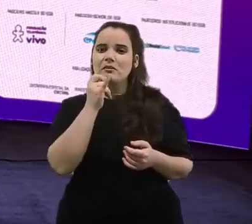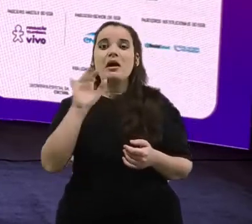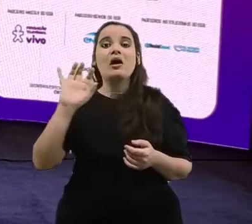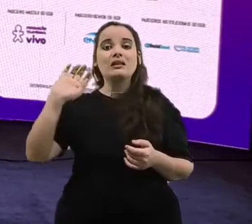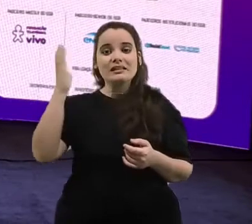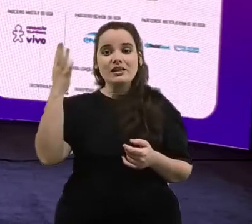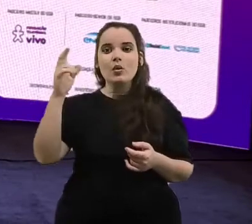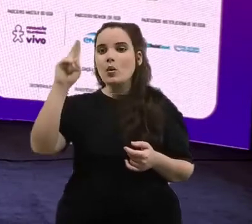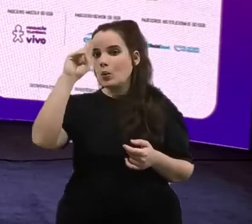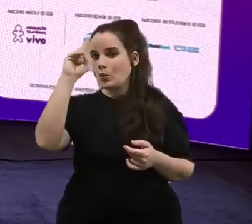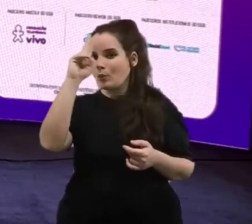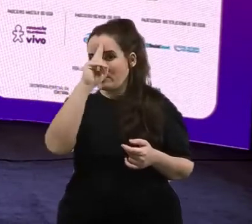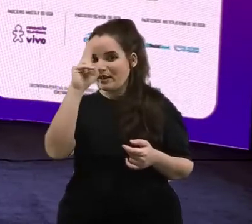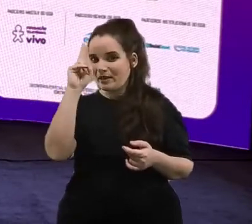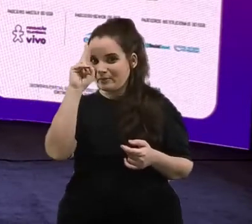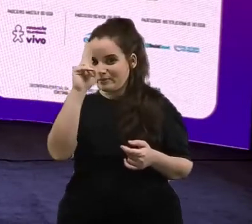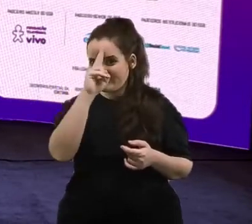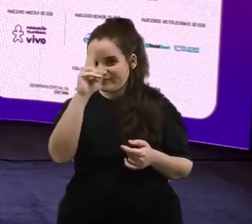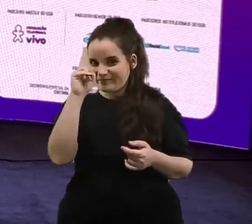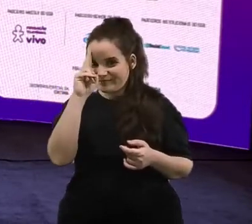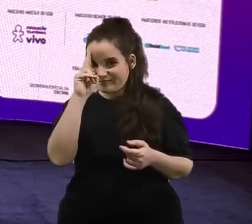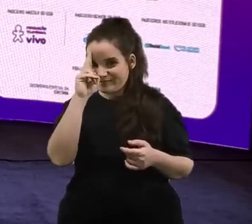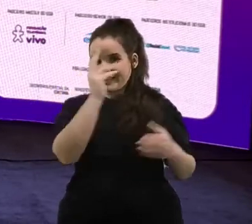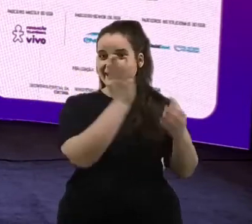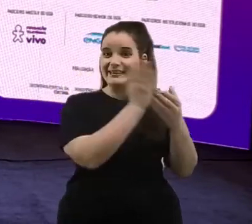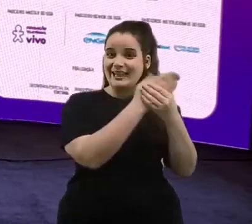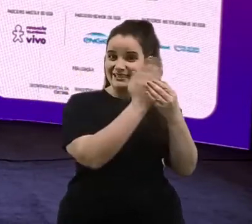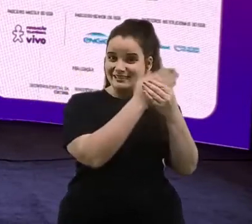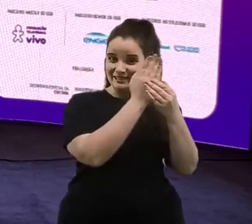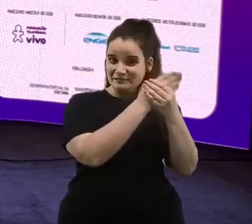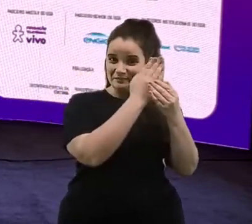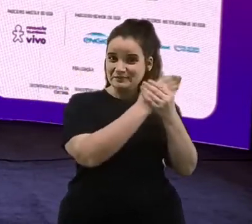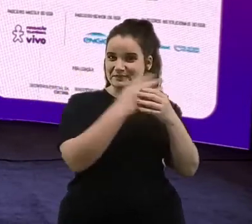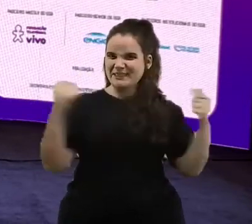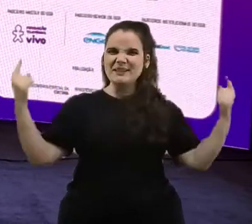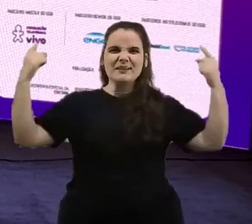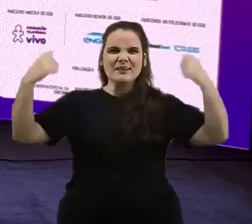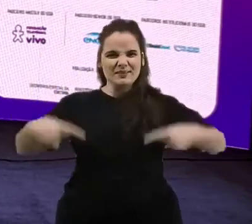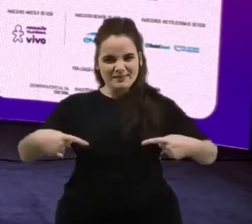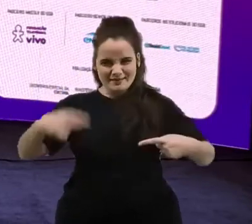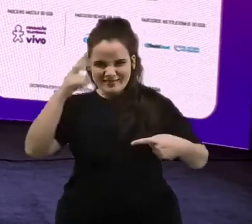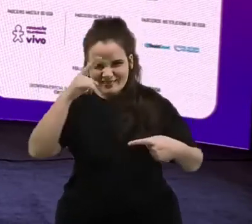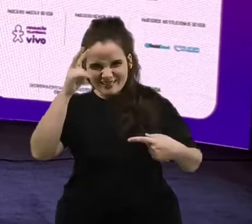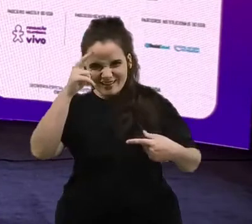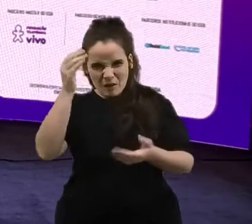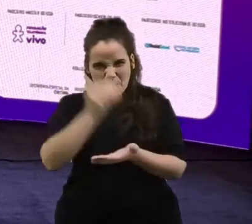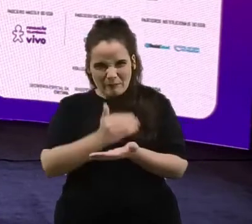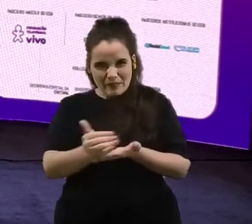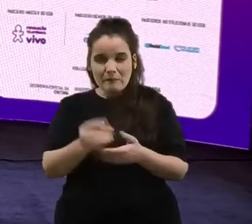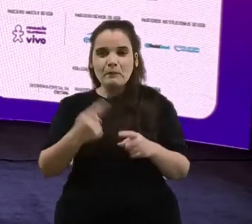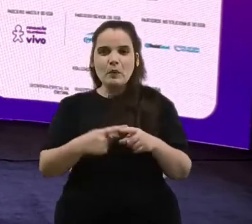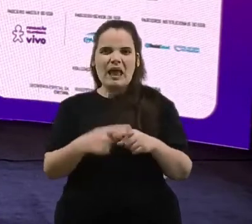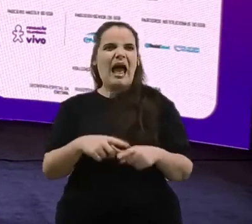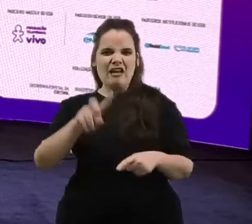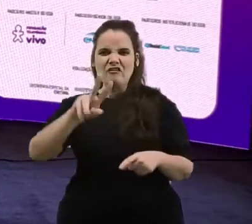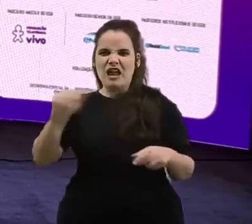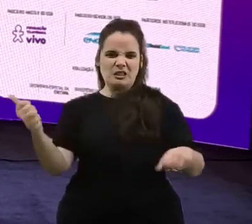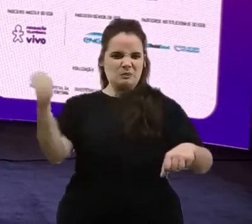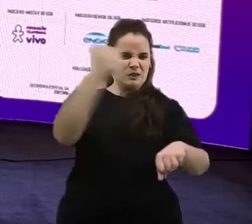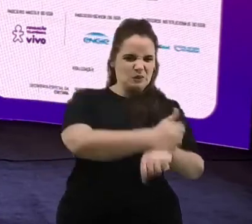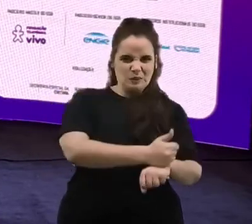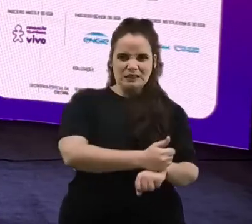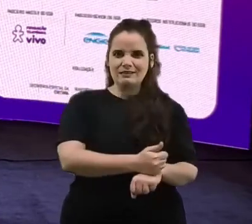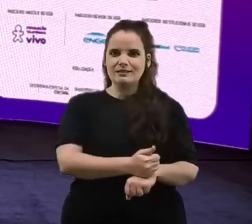de táxi, né, um certo conflito por entender que haveria uma substituição de um profissional por outro. A